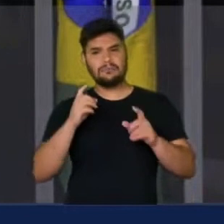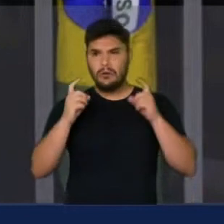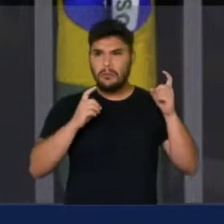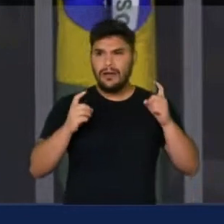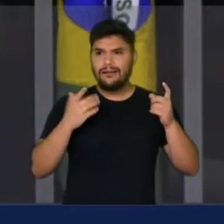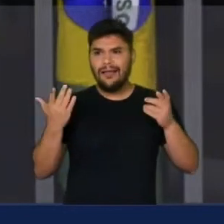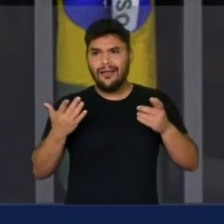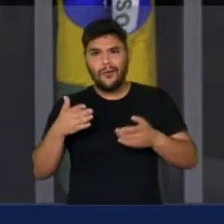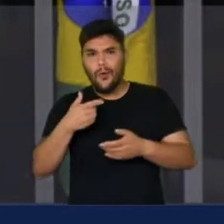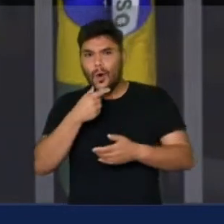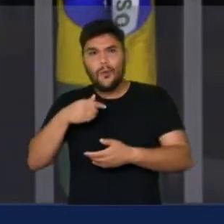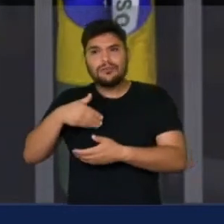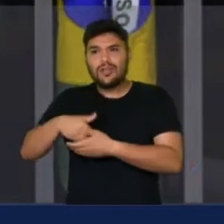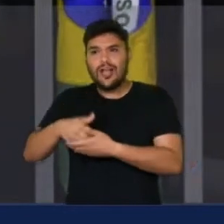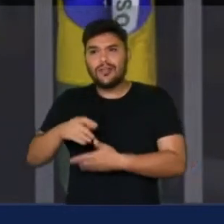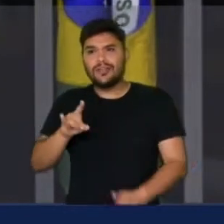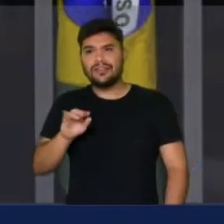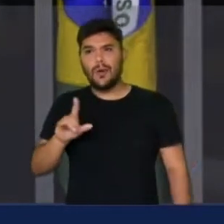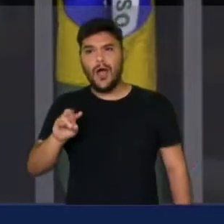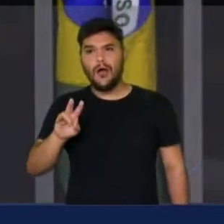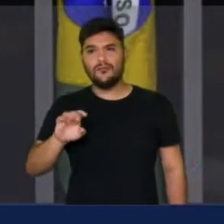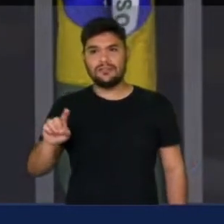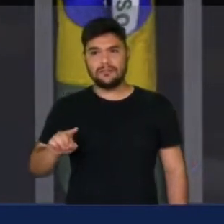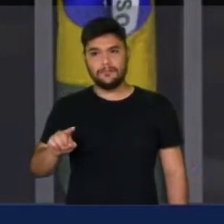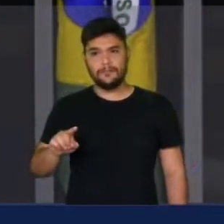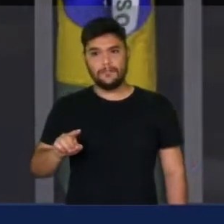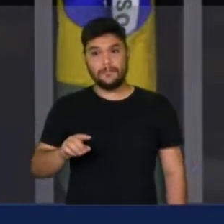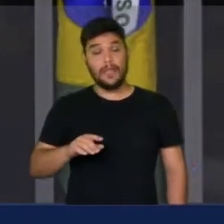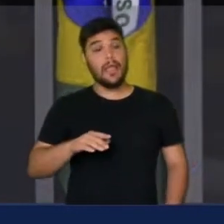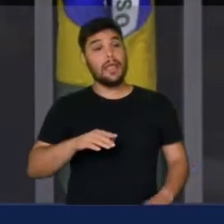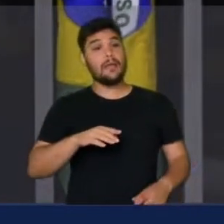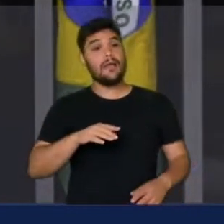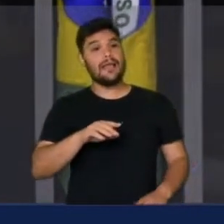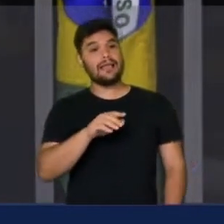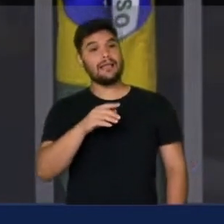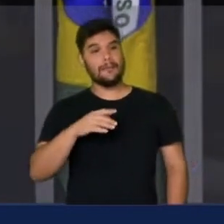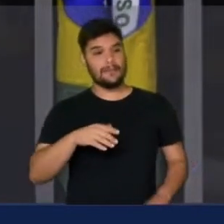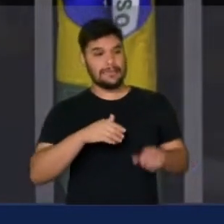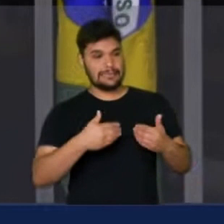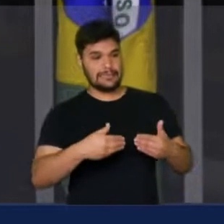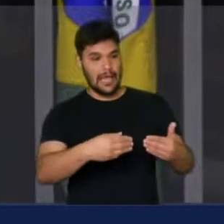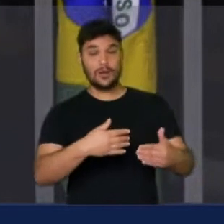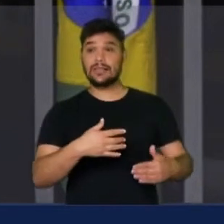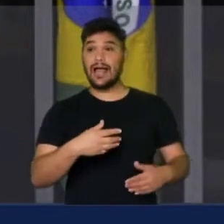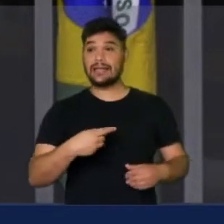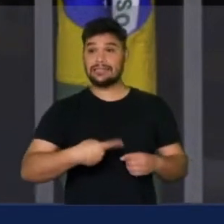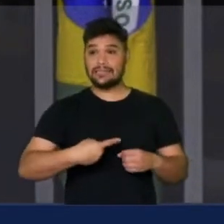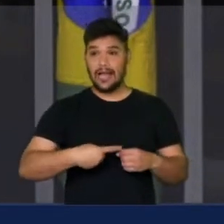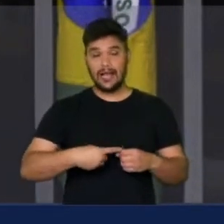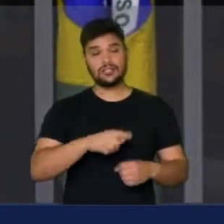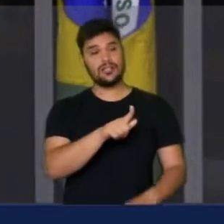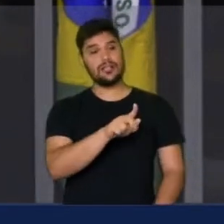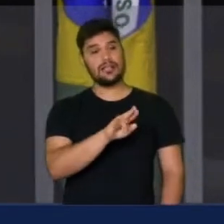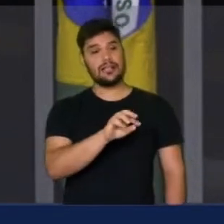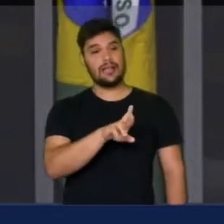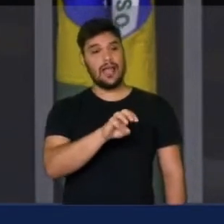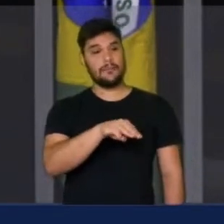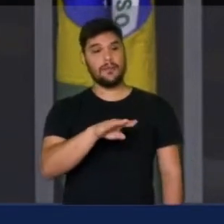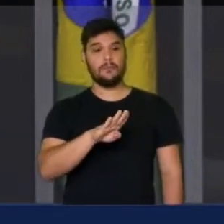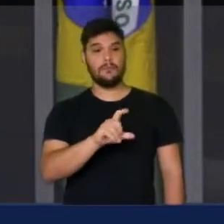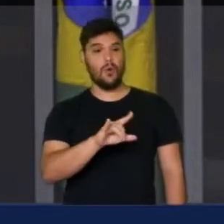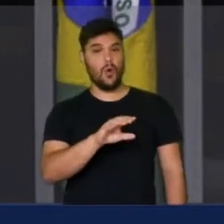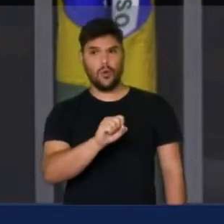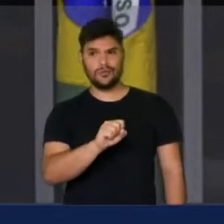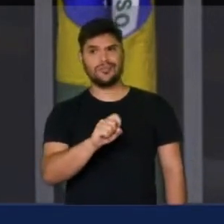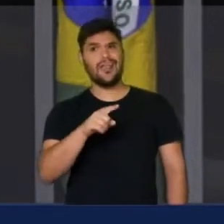gente. Ministério das Cidades. Guilherme Boulos, conhecido líder de invasões irregulares do